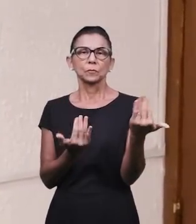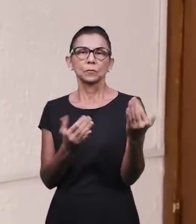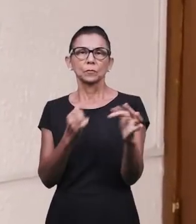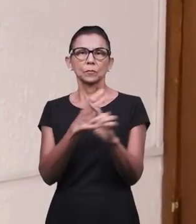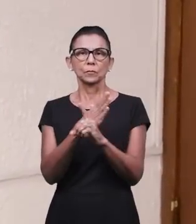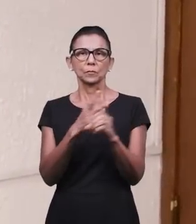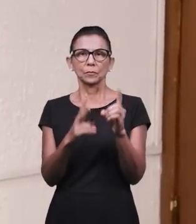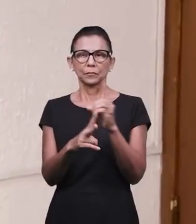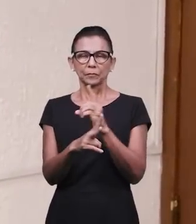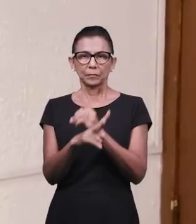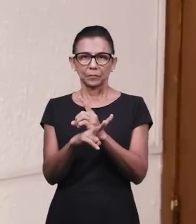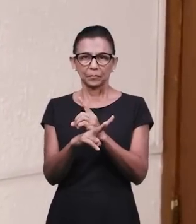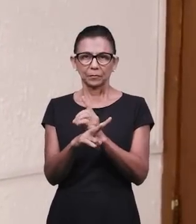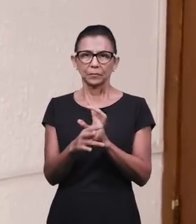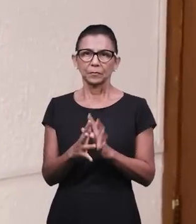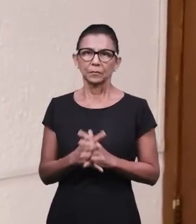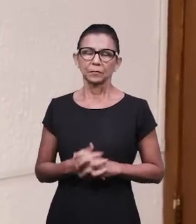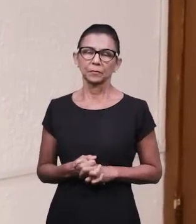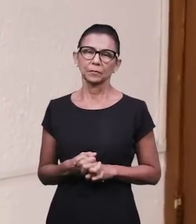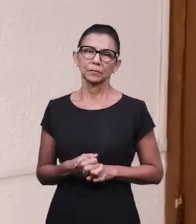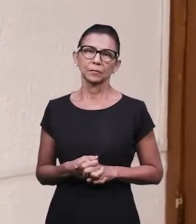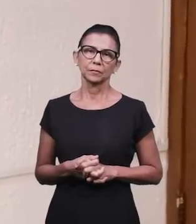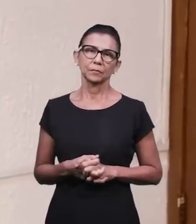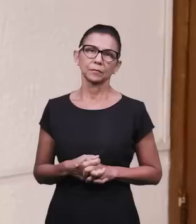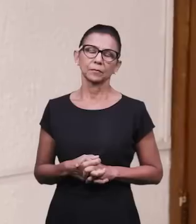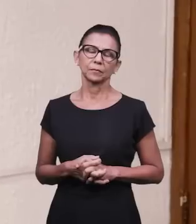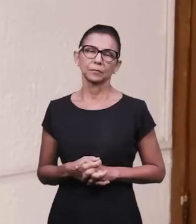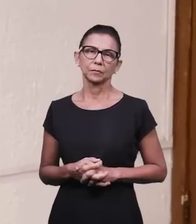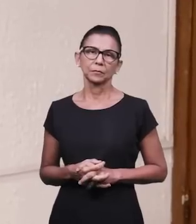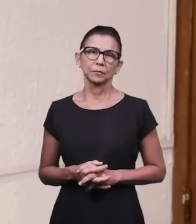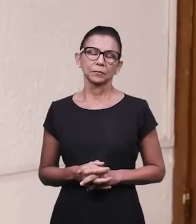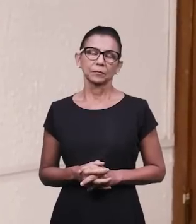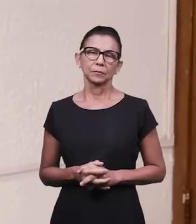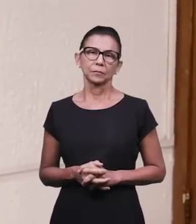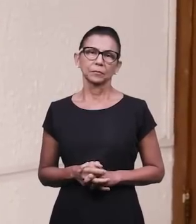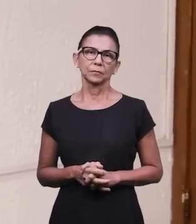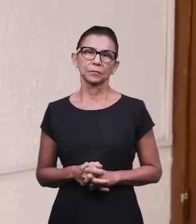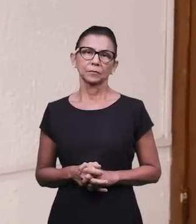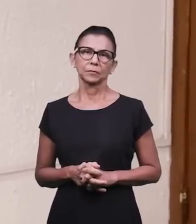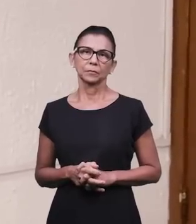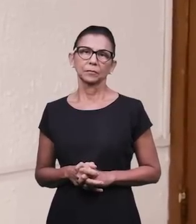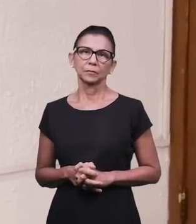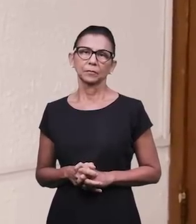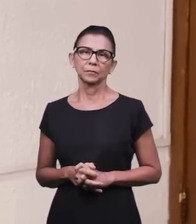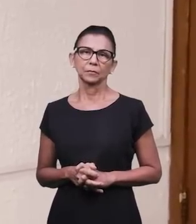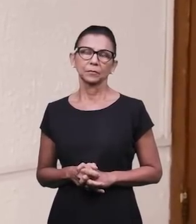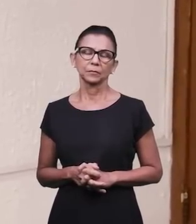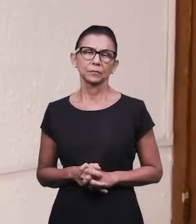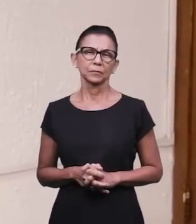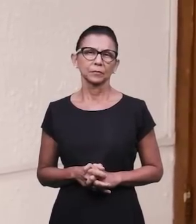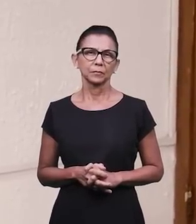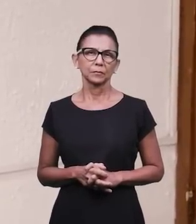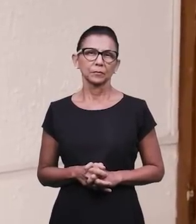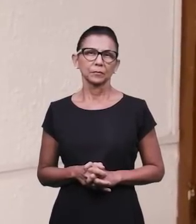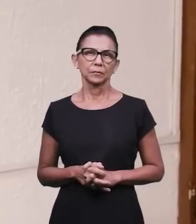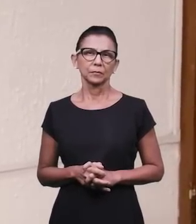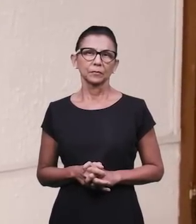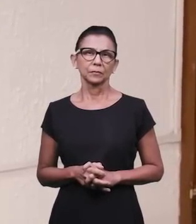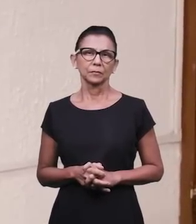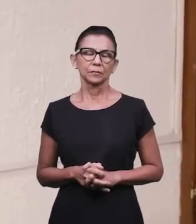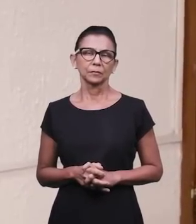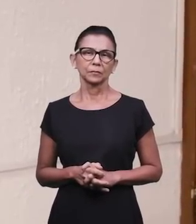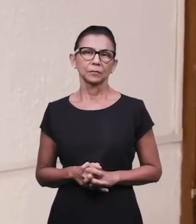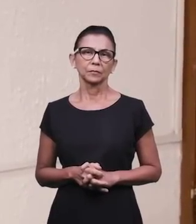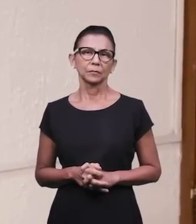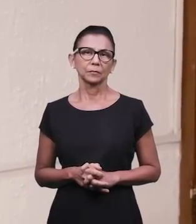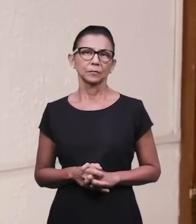uma vigília do Evangelho Sem Fronteiras, onde pudemos trazer aqui a palavra para os jovens sobre o Filho de José. Certamente trouxe um conforto para o